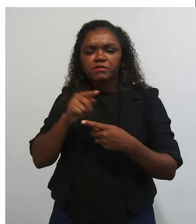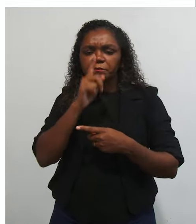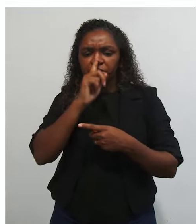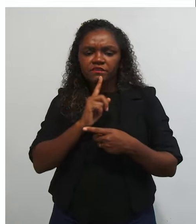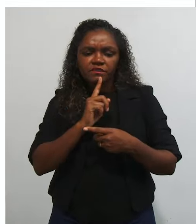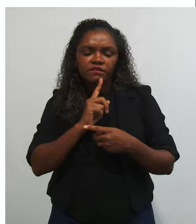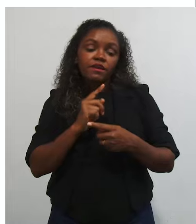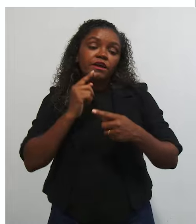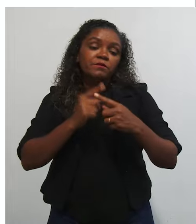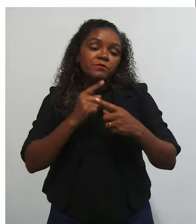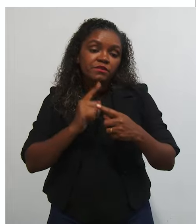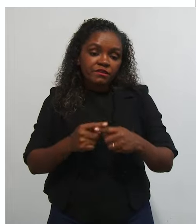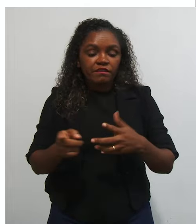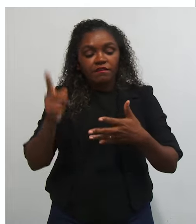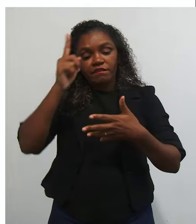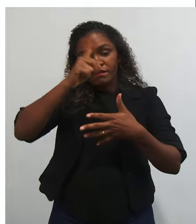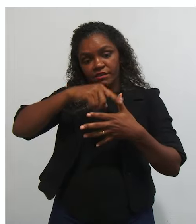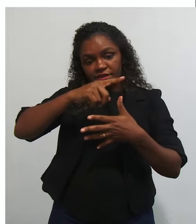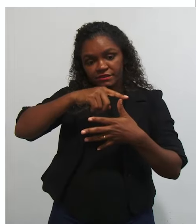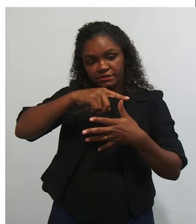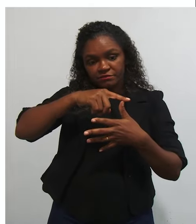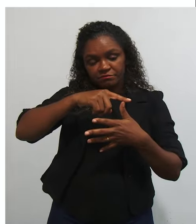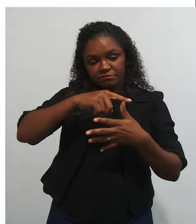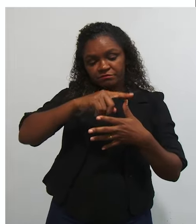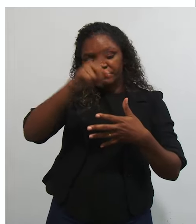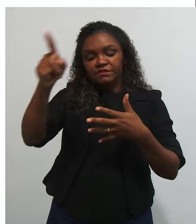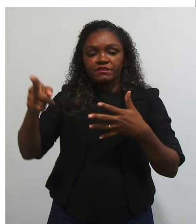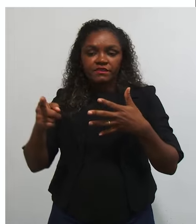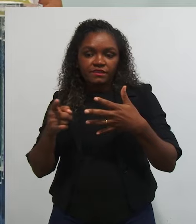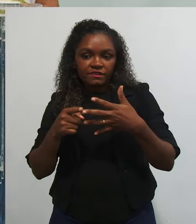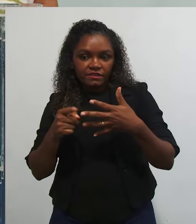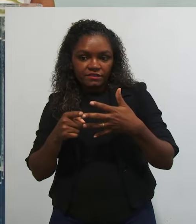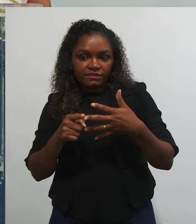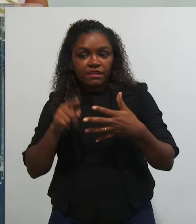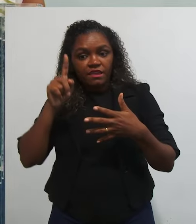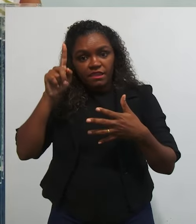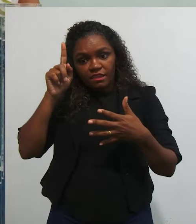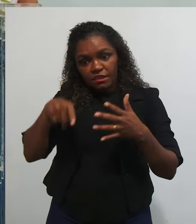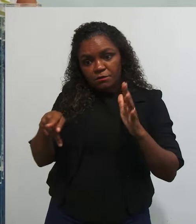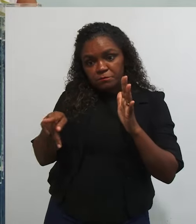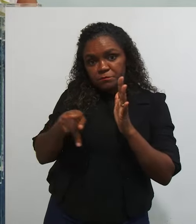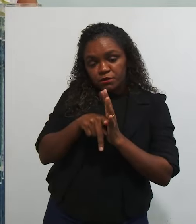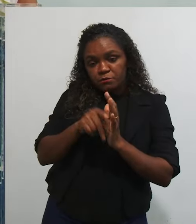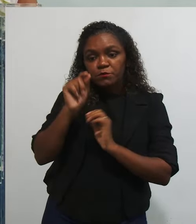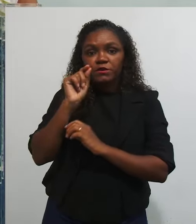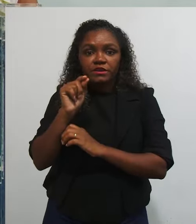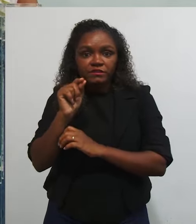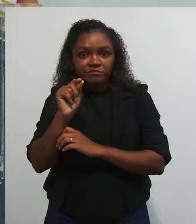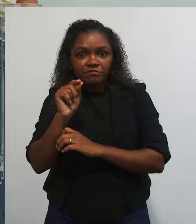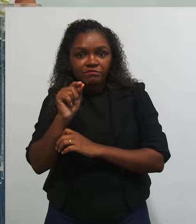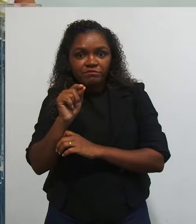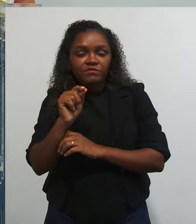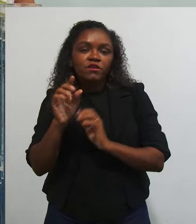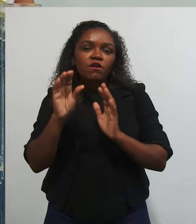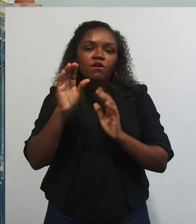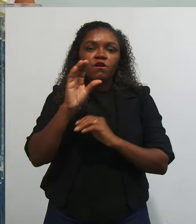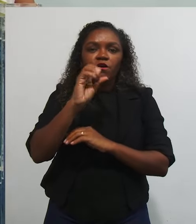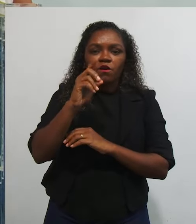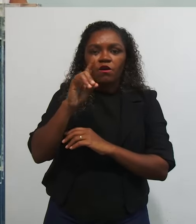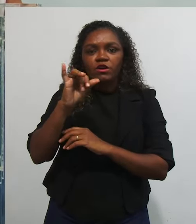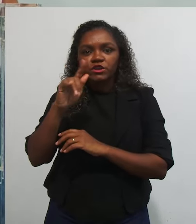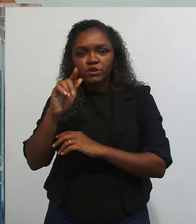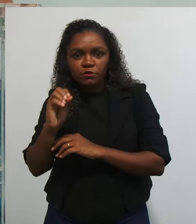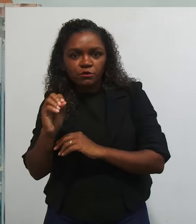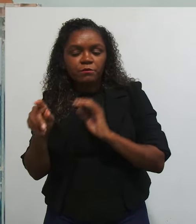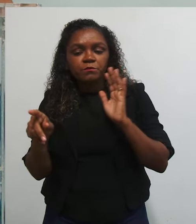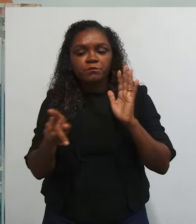tanto a institucional e a programática, ela é definida, os códigos que irão